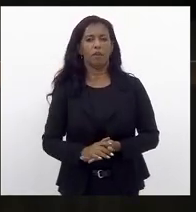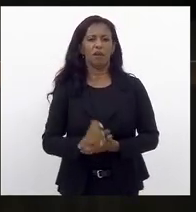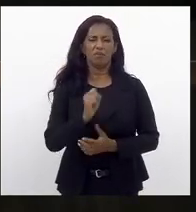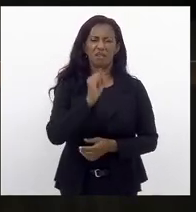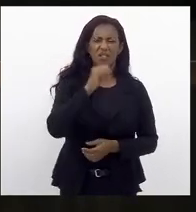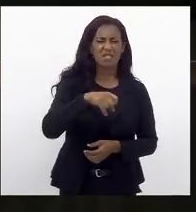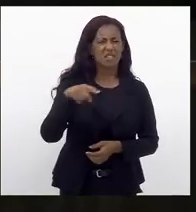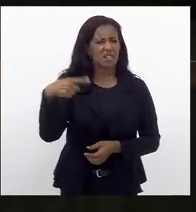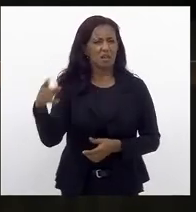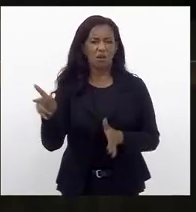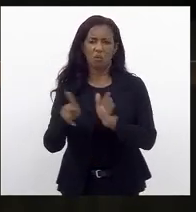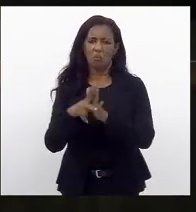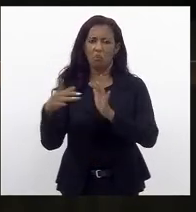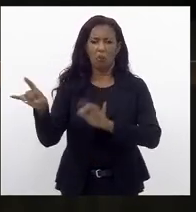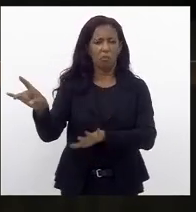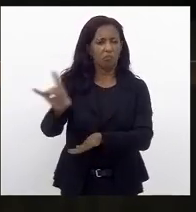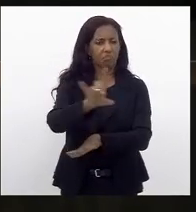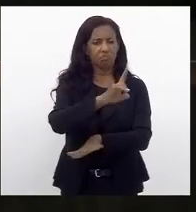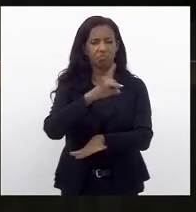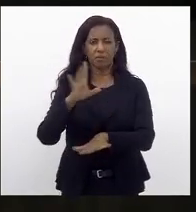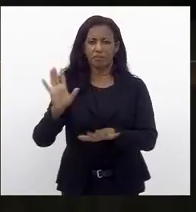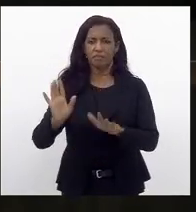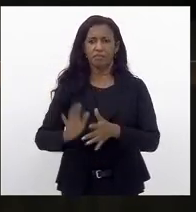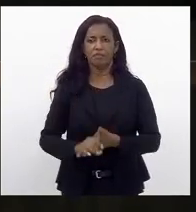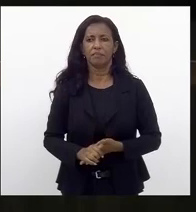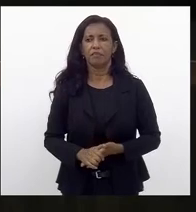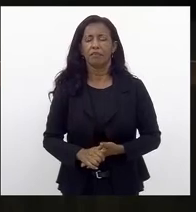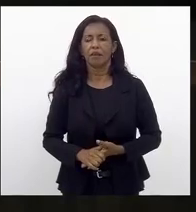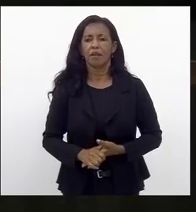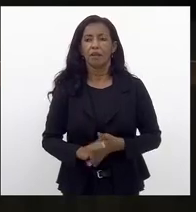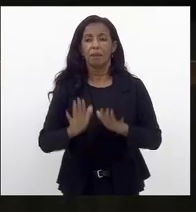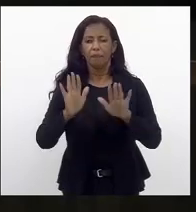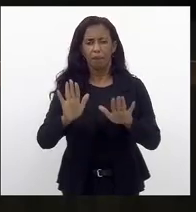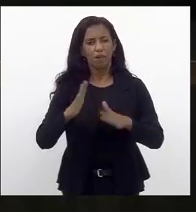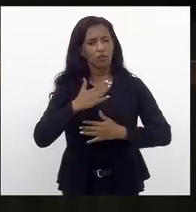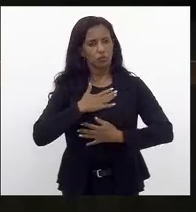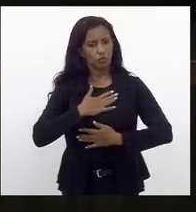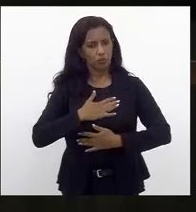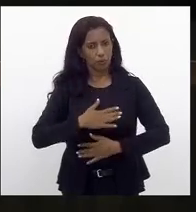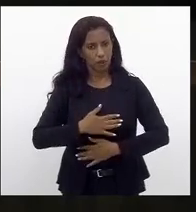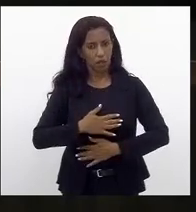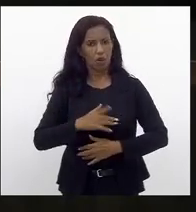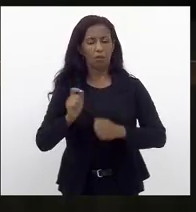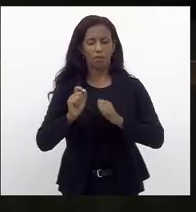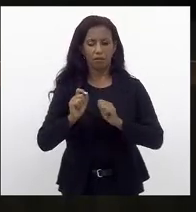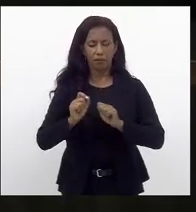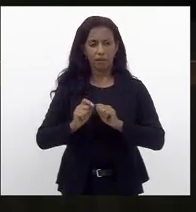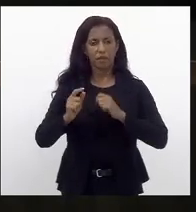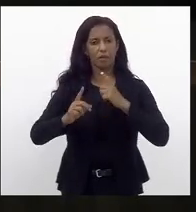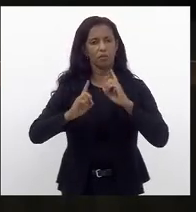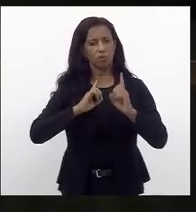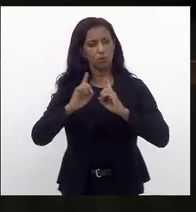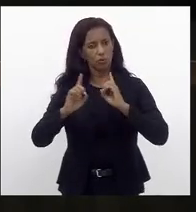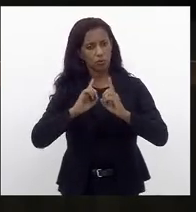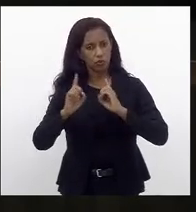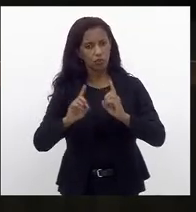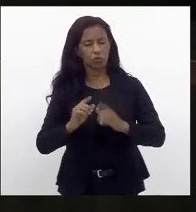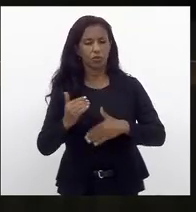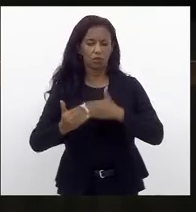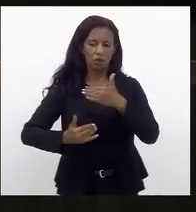sim ou não porque isso é do Parlamento do Parlamento mas com muita tranquilidade fizemos o debate avançamos